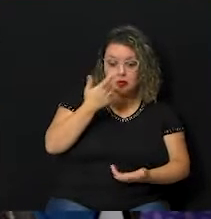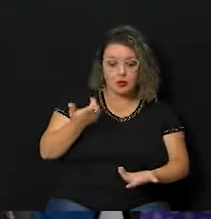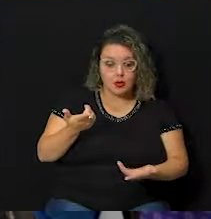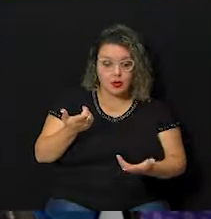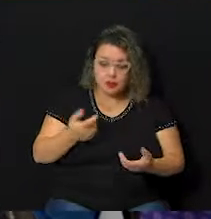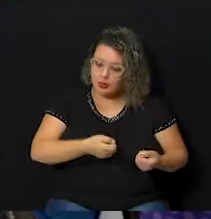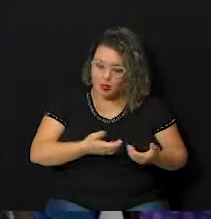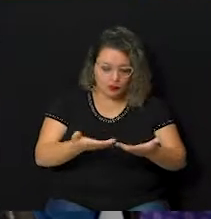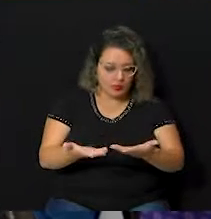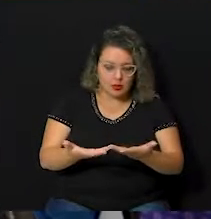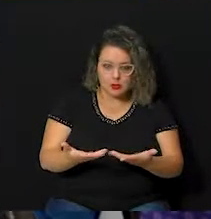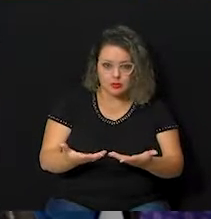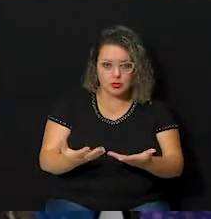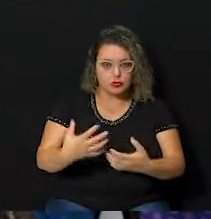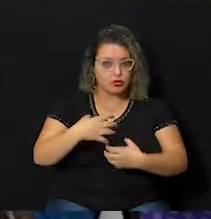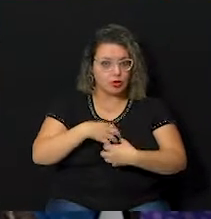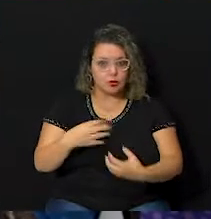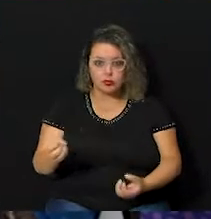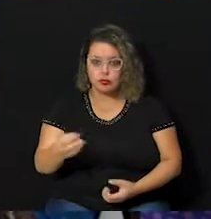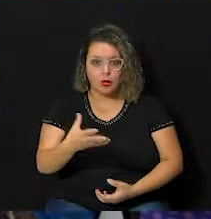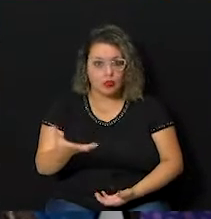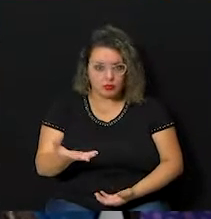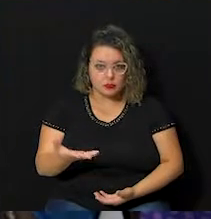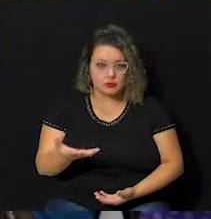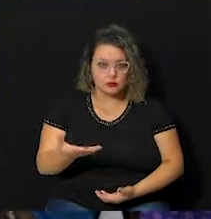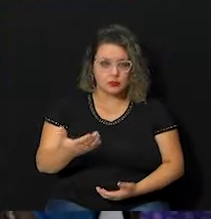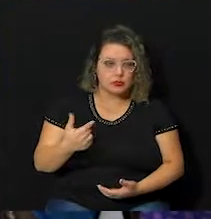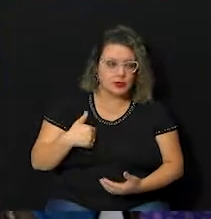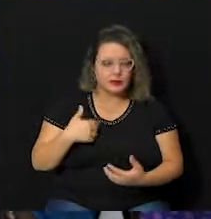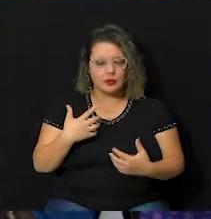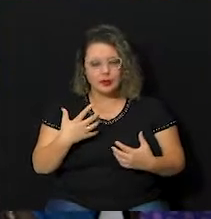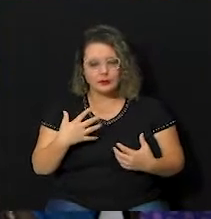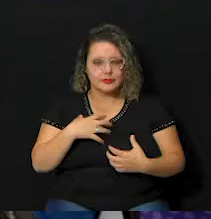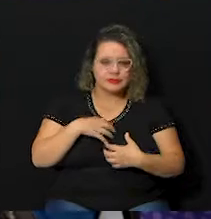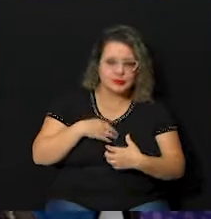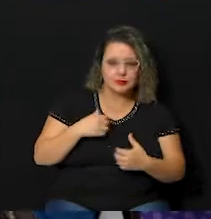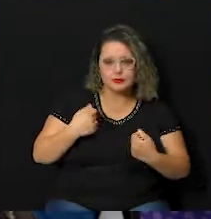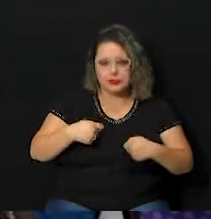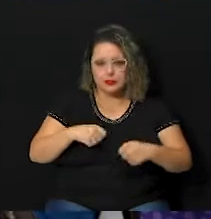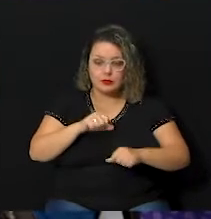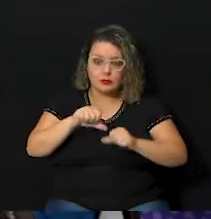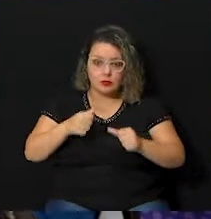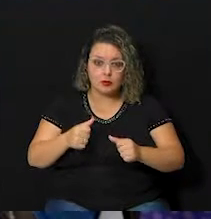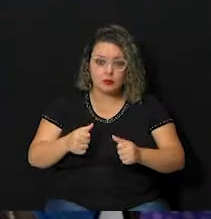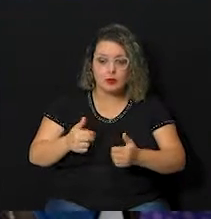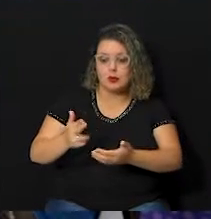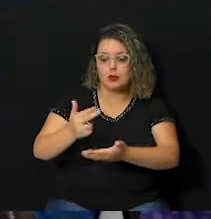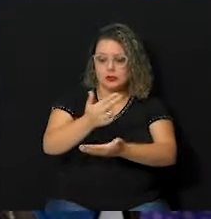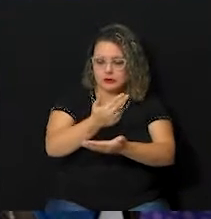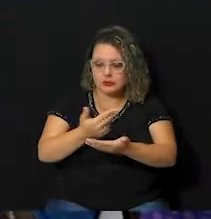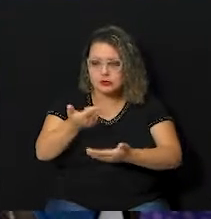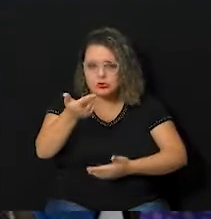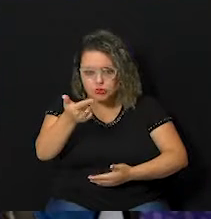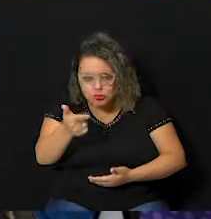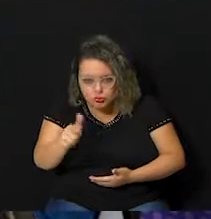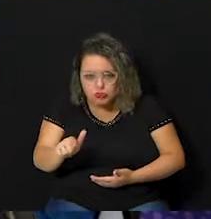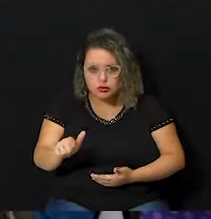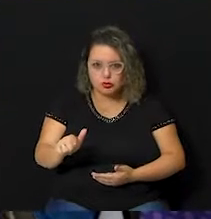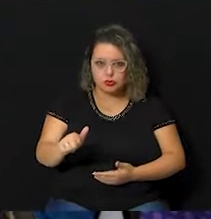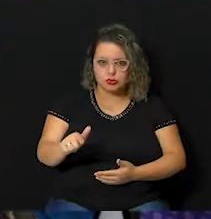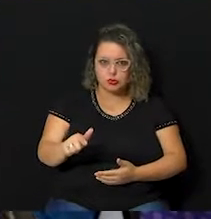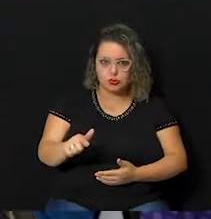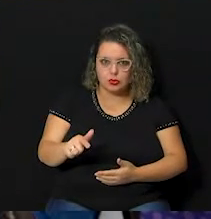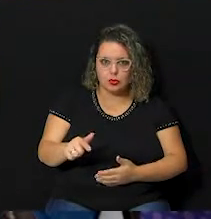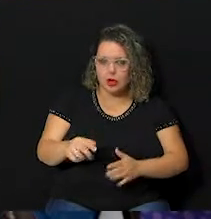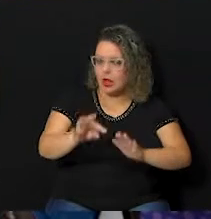não já apresentar ele de uma maneira nova, que era uma coisa que já vinha me incomodando um pouquinho. Então, eu redesenhei ele inteiro. O roteiro